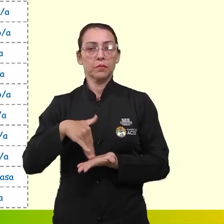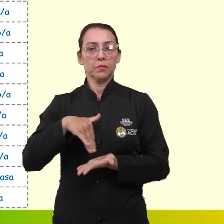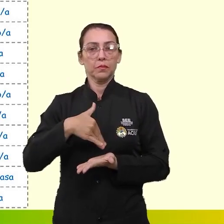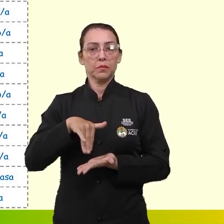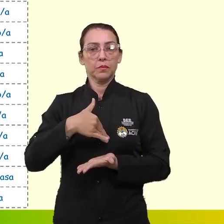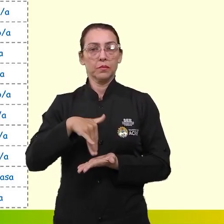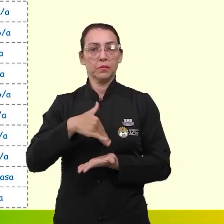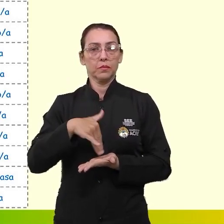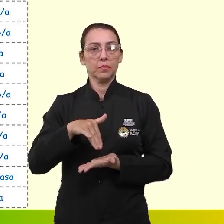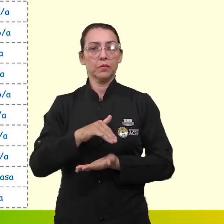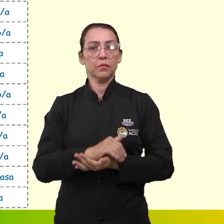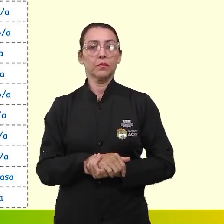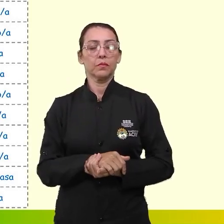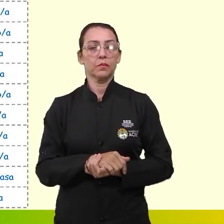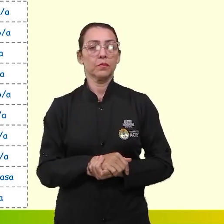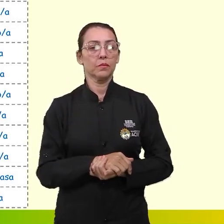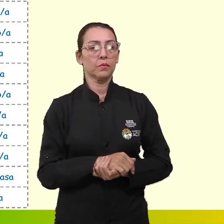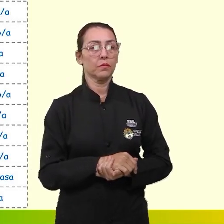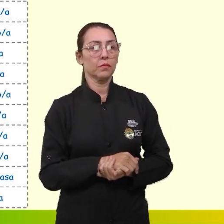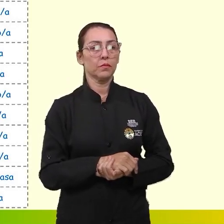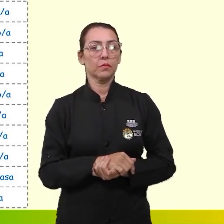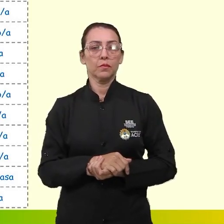secretária, o secretário.